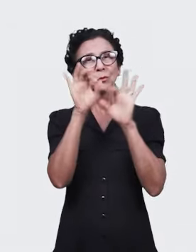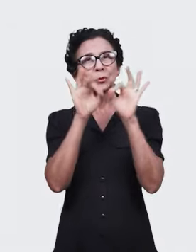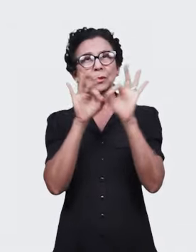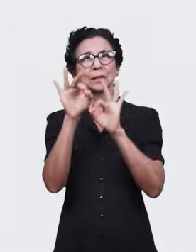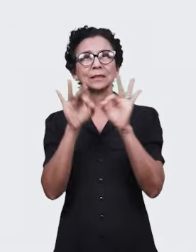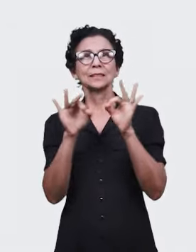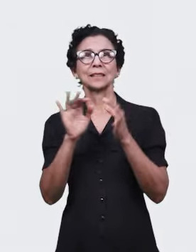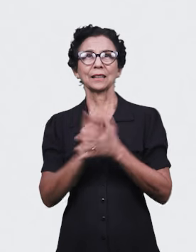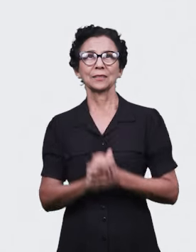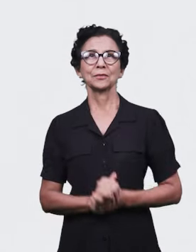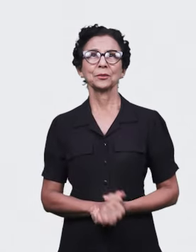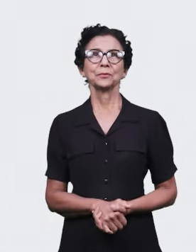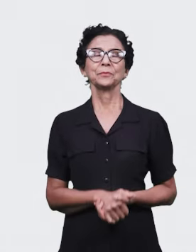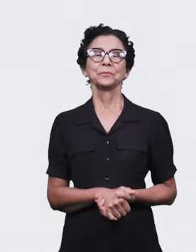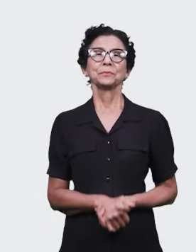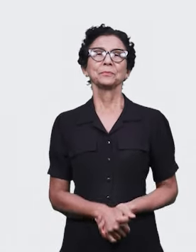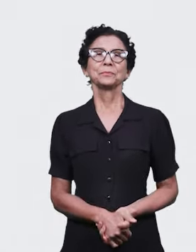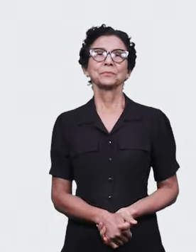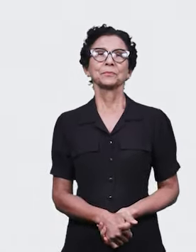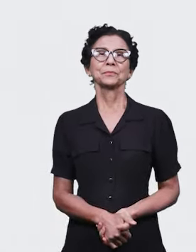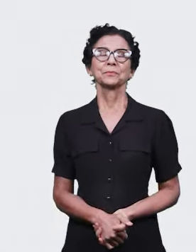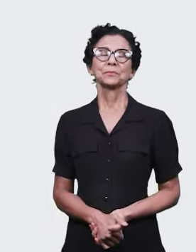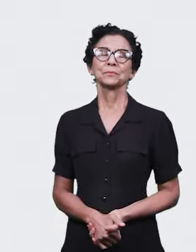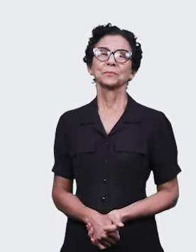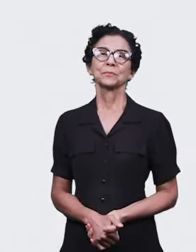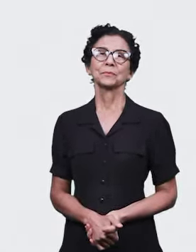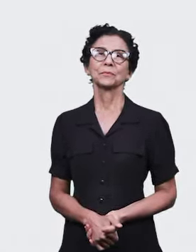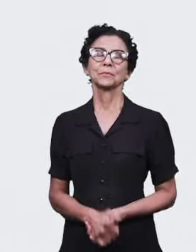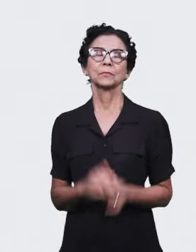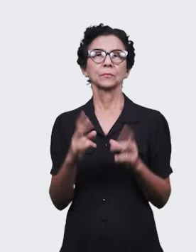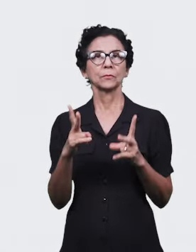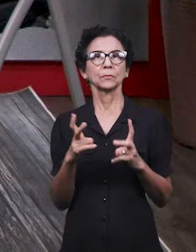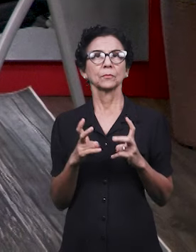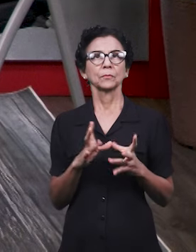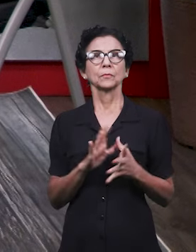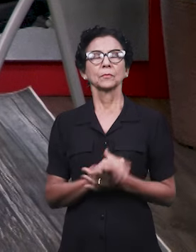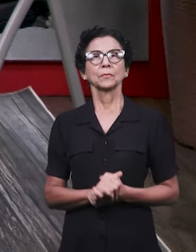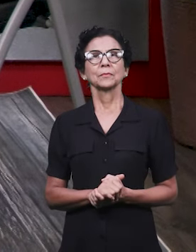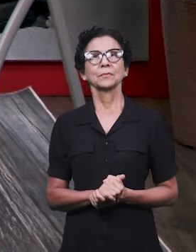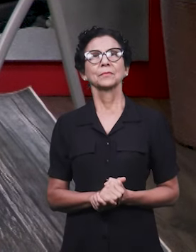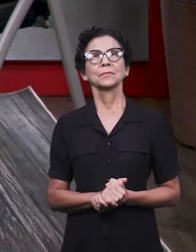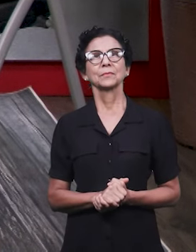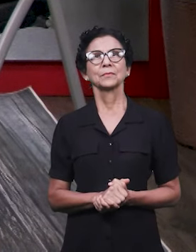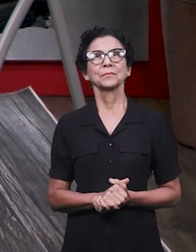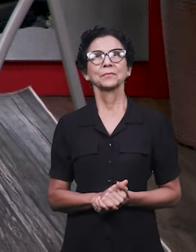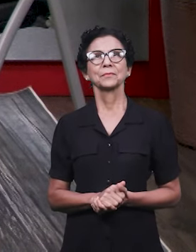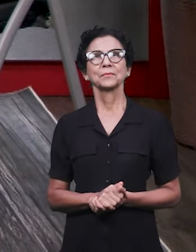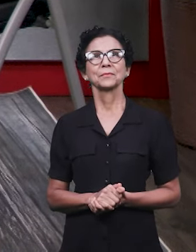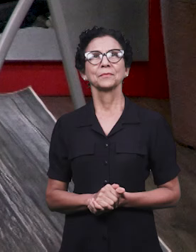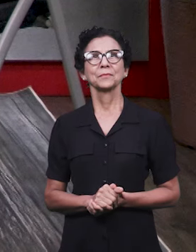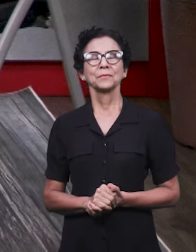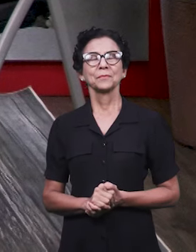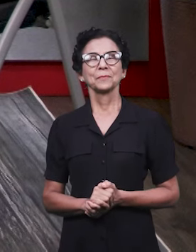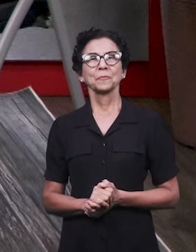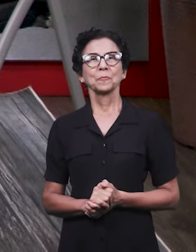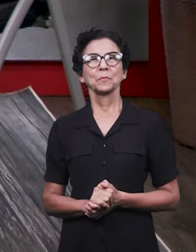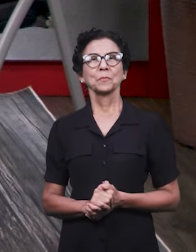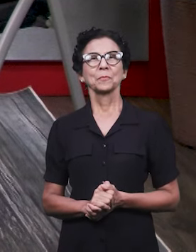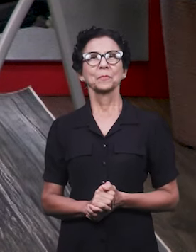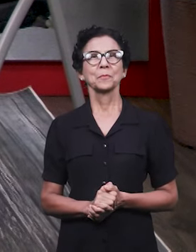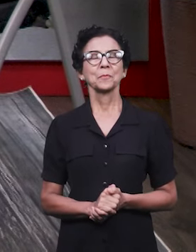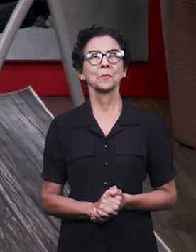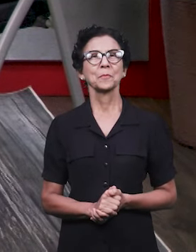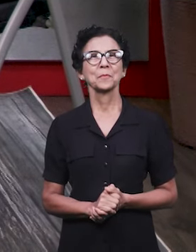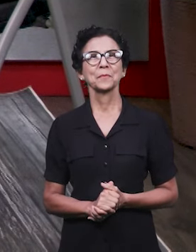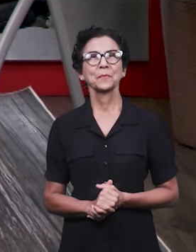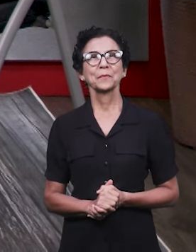com o amém. É interessante observar, tá vendo? Tem uma criança ali com um fonezinho. Por quê? Porque,